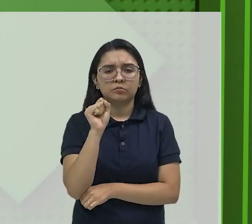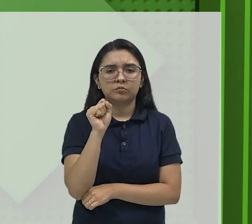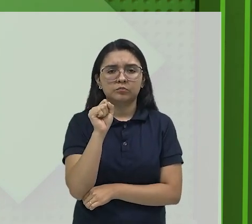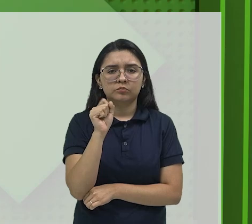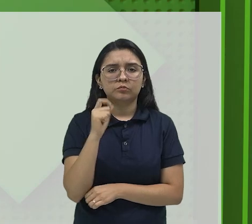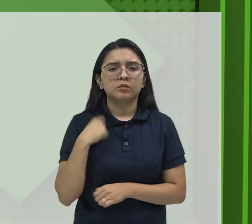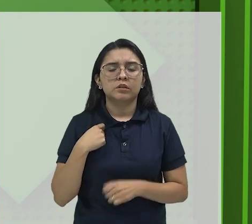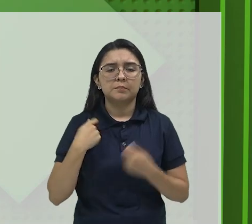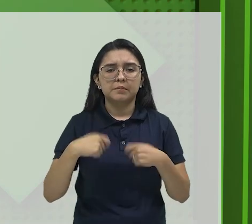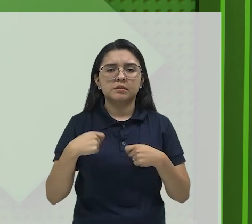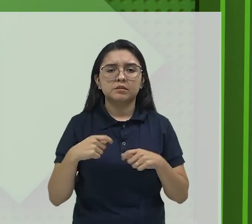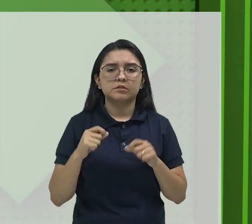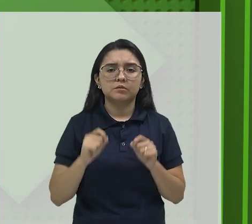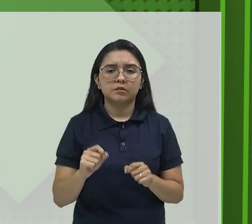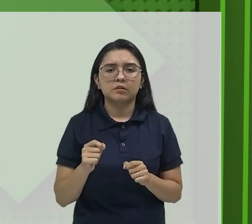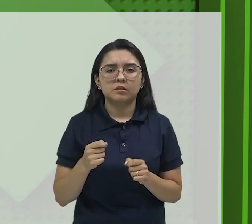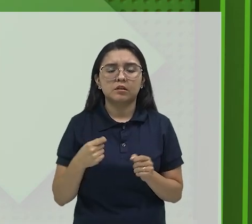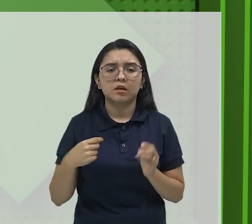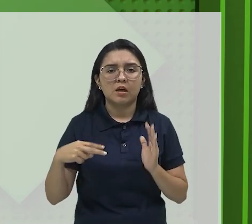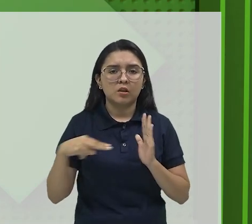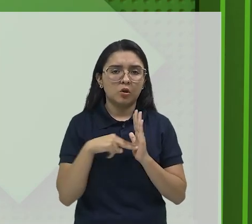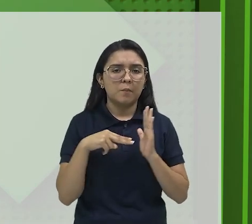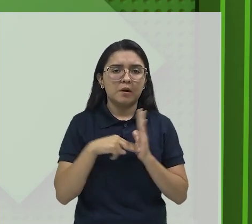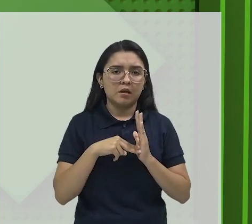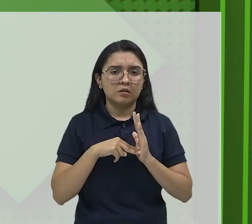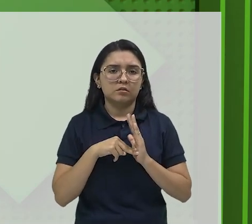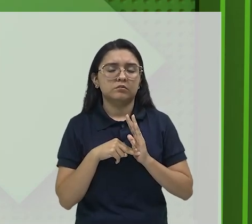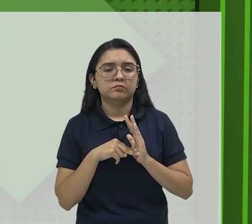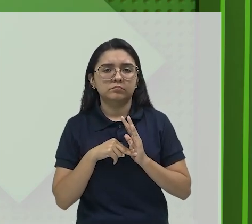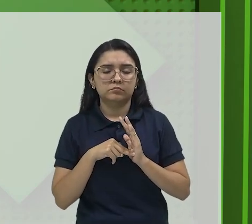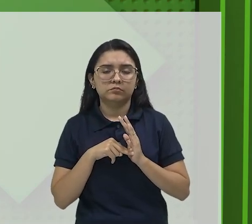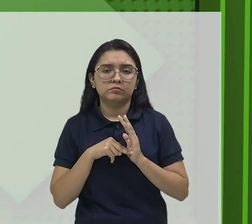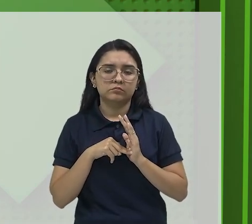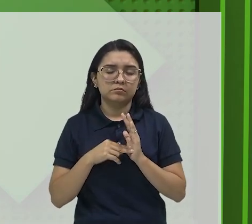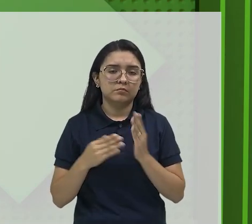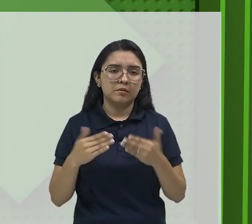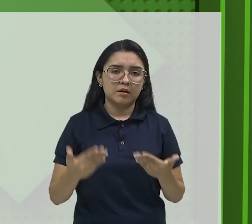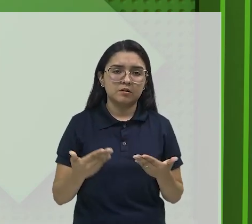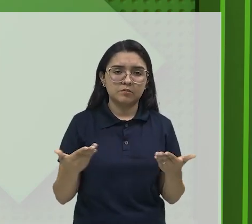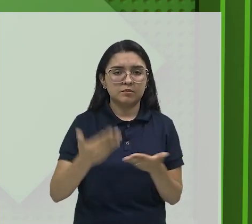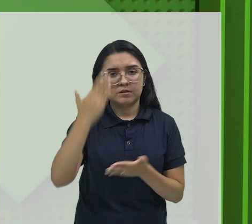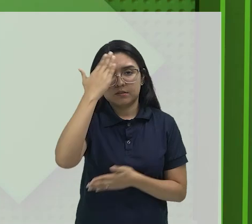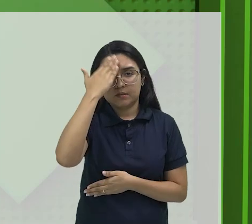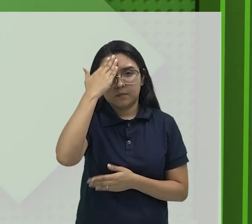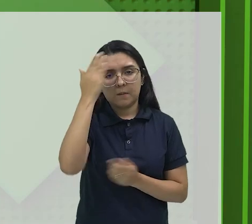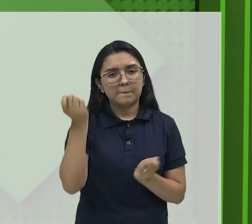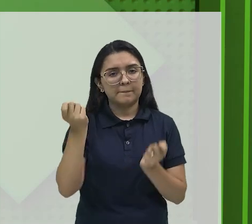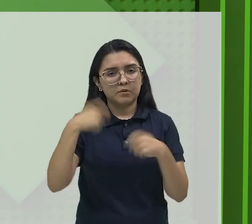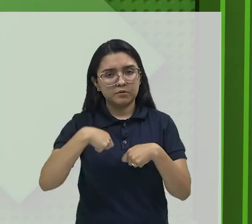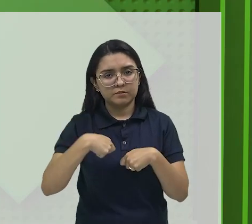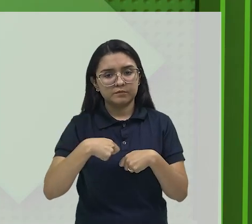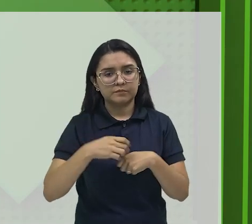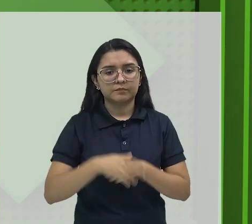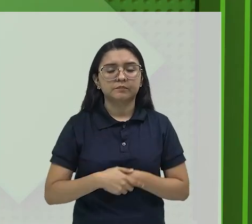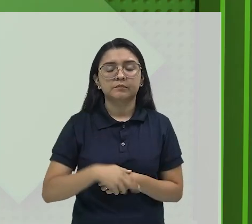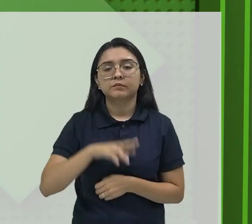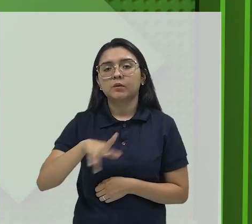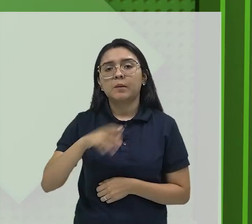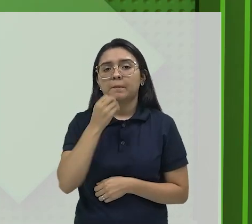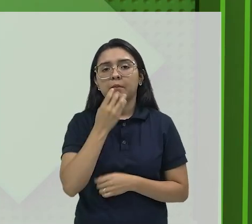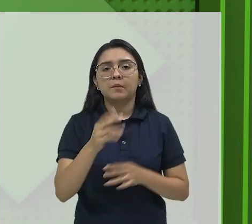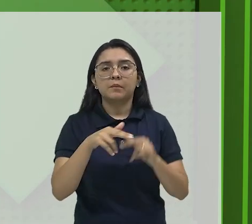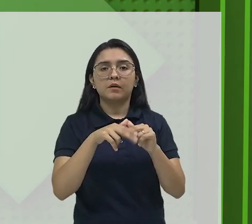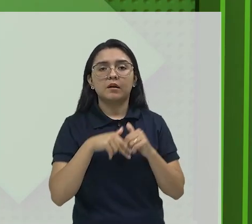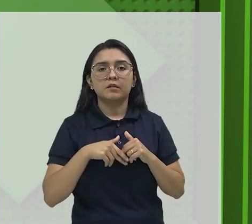serem abastecidos numa tomada, né? E hoje a gente sabe que isso é realidade. Não é algo viável, porque